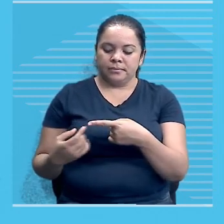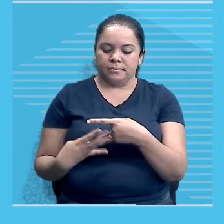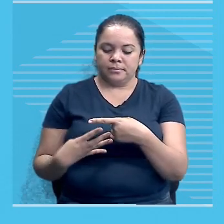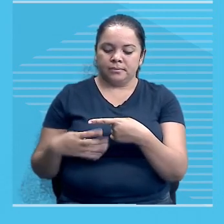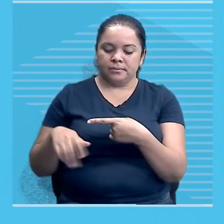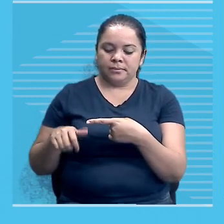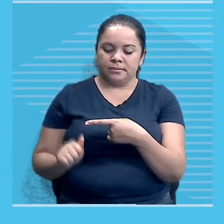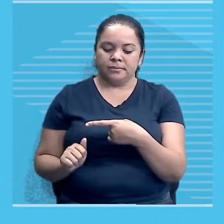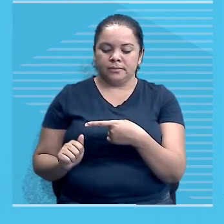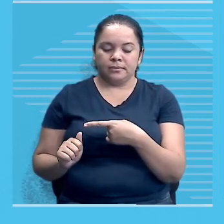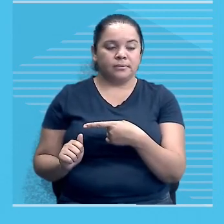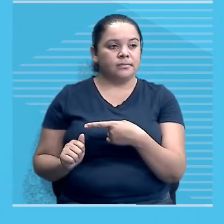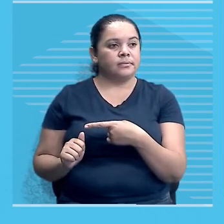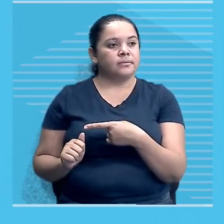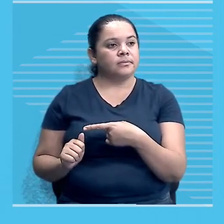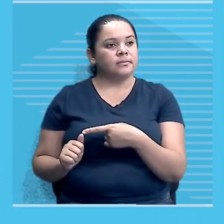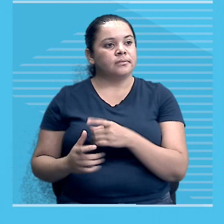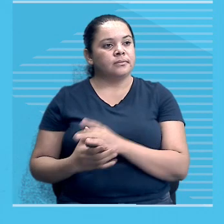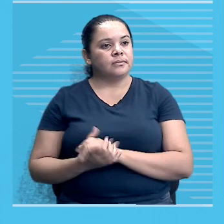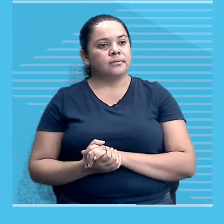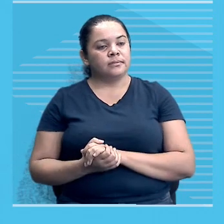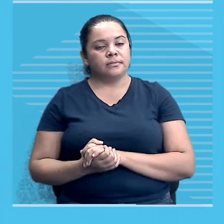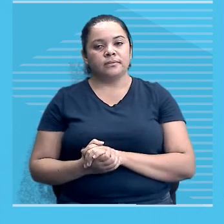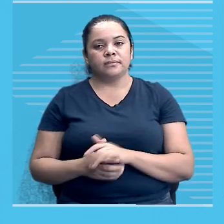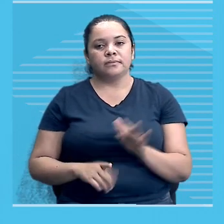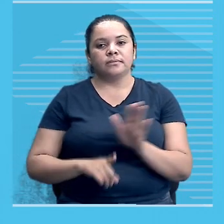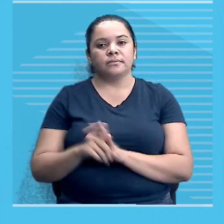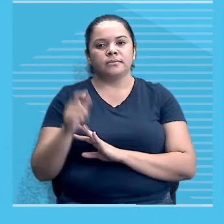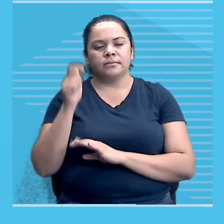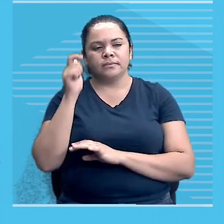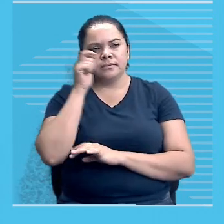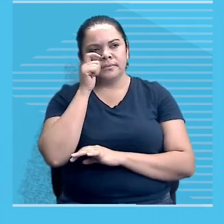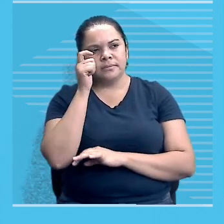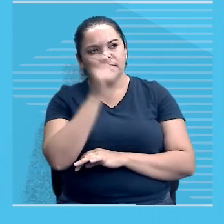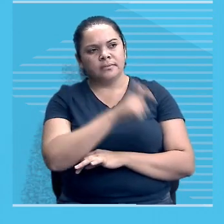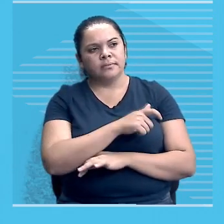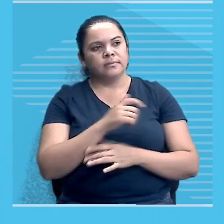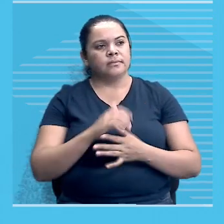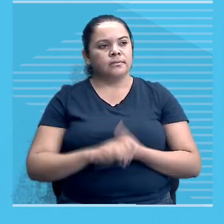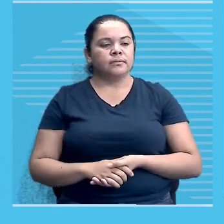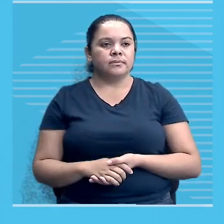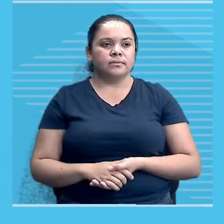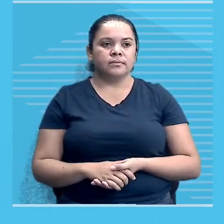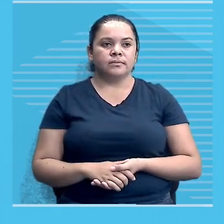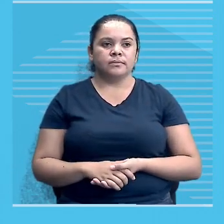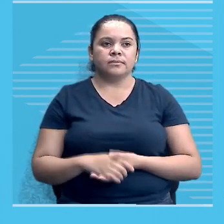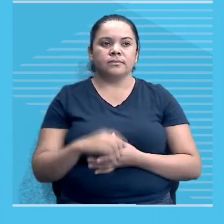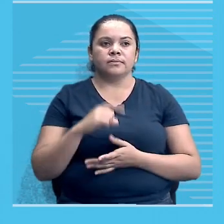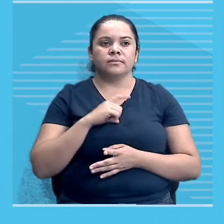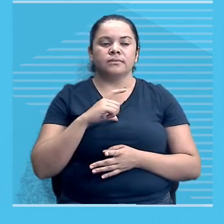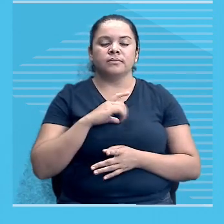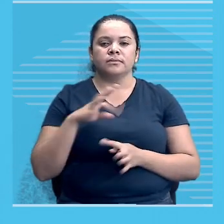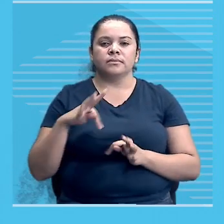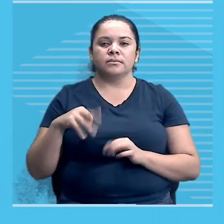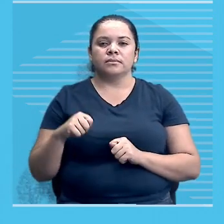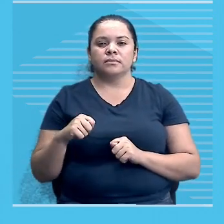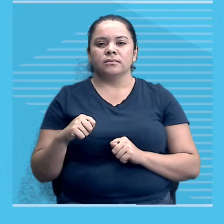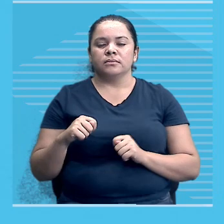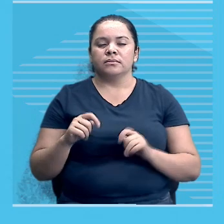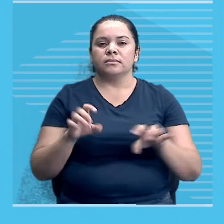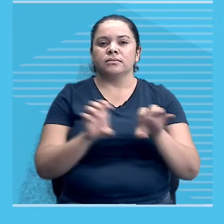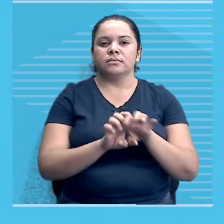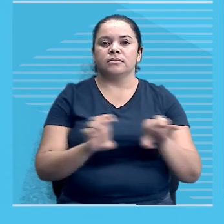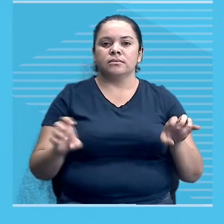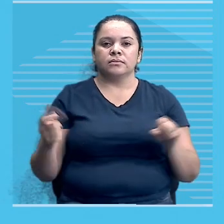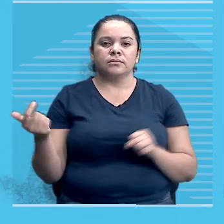questão elegante uma questão que está envolvendo tudo de equação do